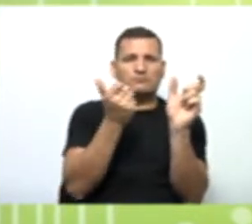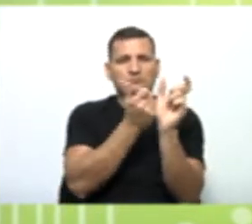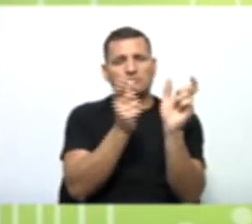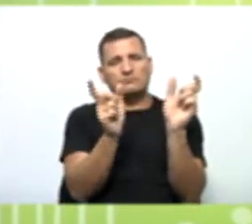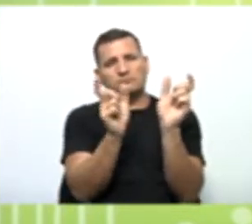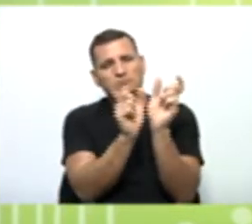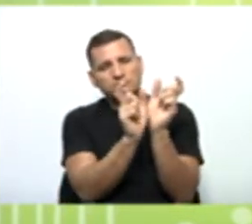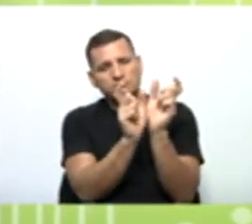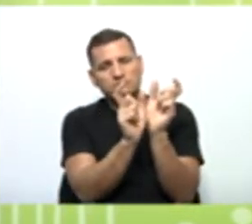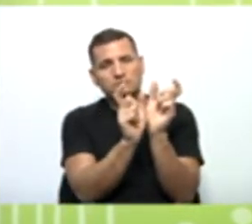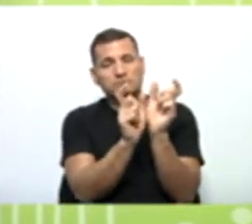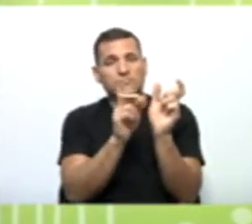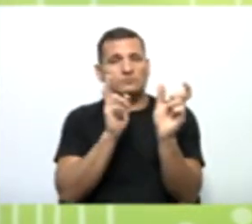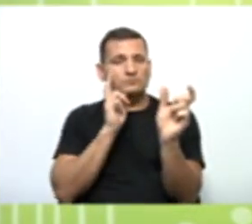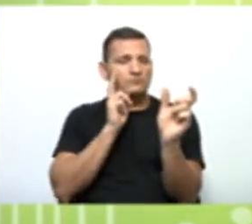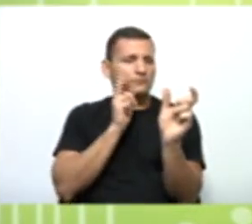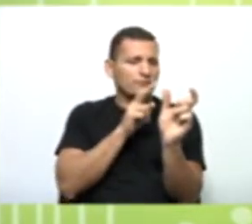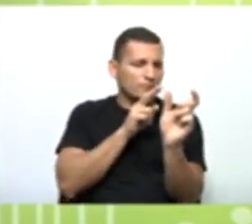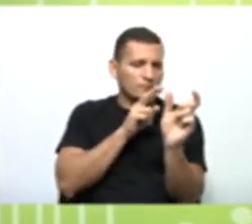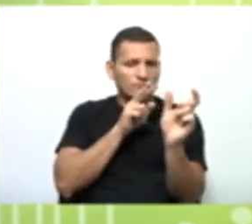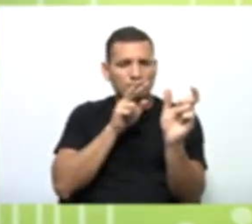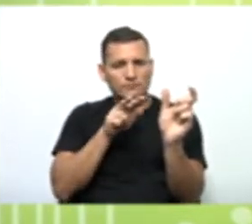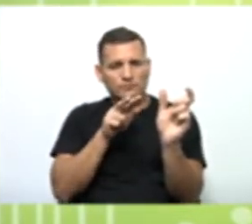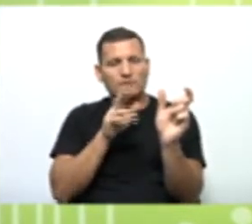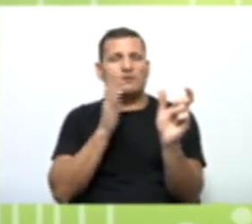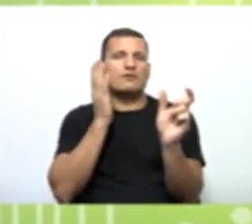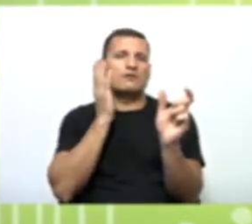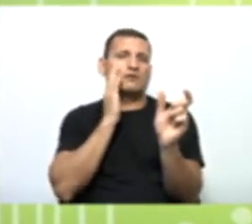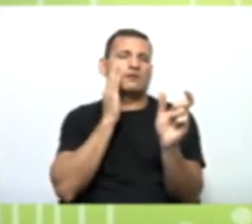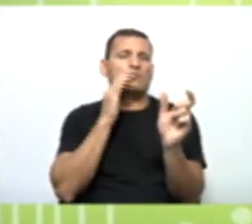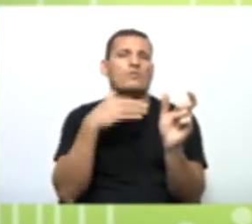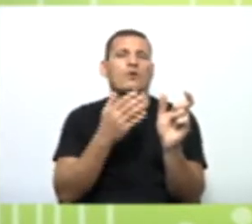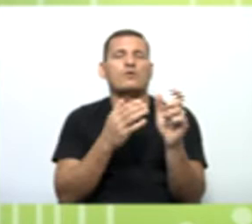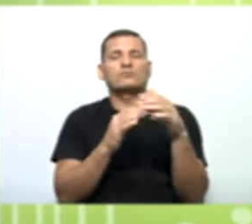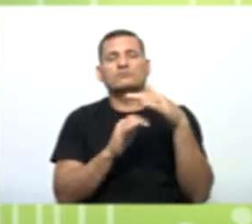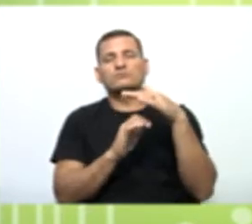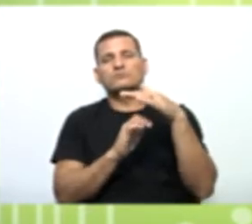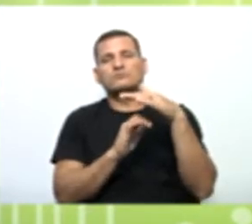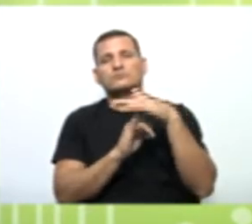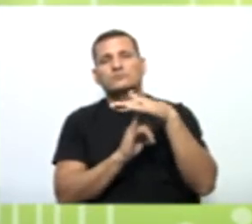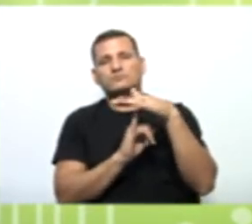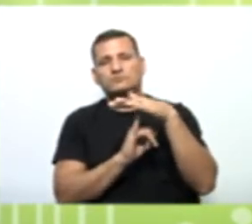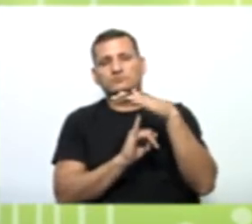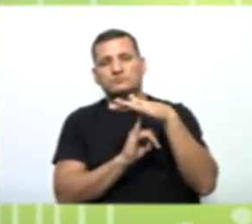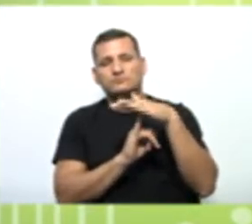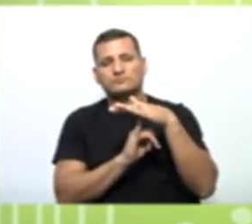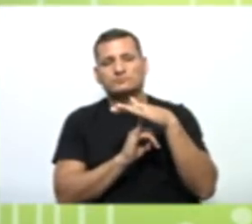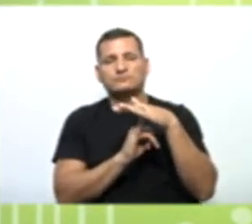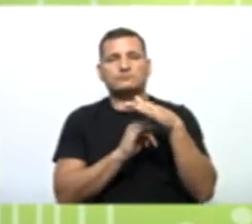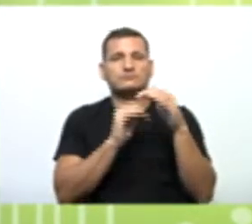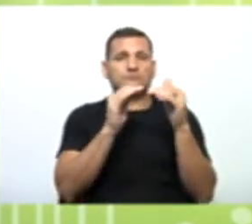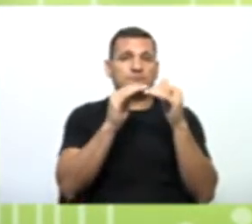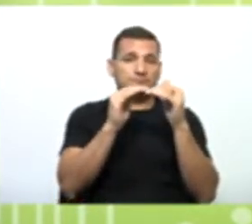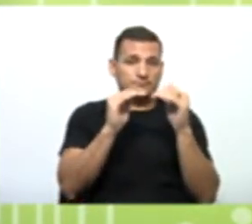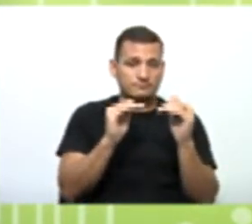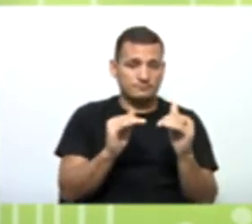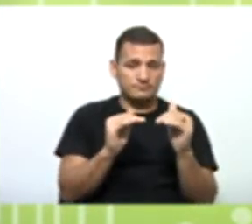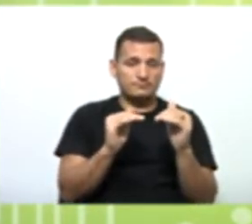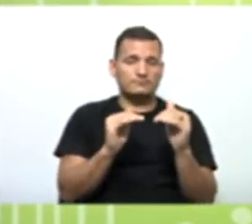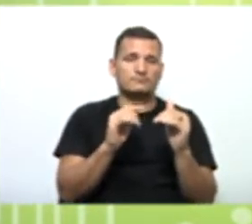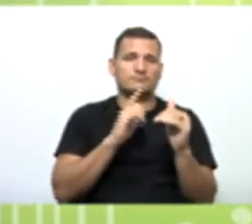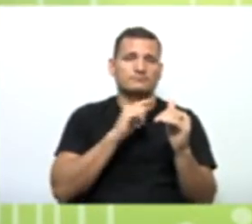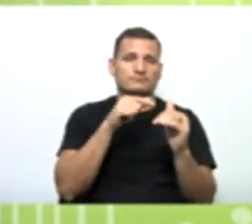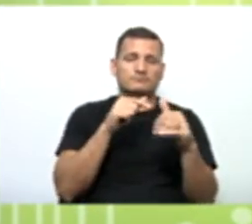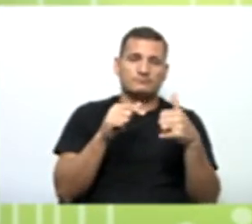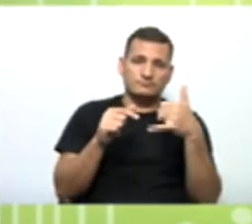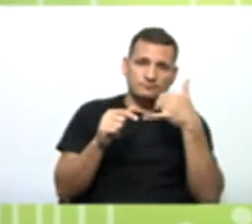olhar o nome do cidadão, ele já vai saber que é da instituição X, Y, enfim. Aí embaixo, ele já vai ter aqui o contato,